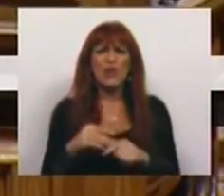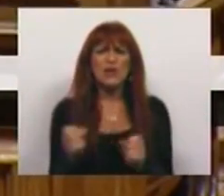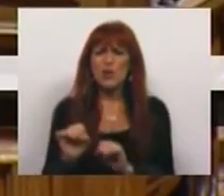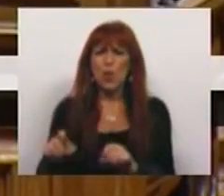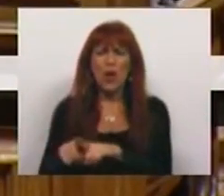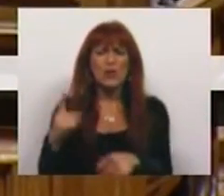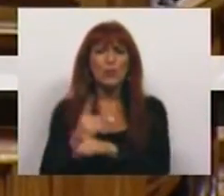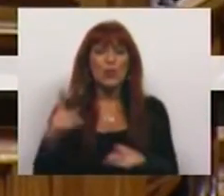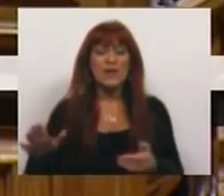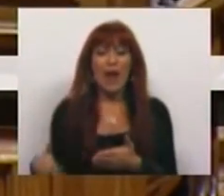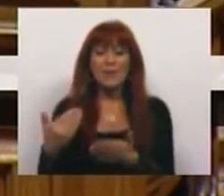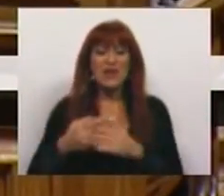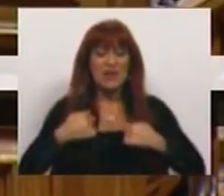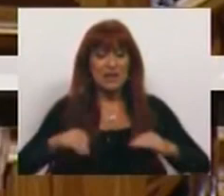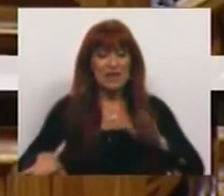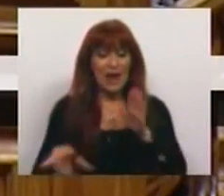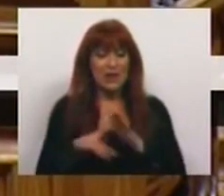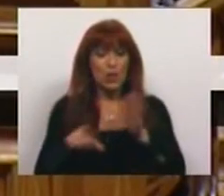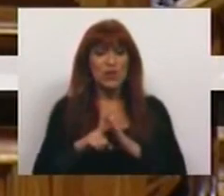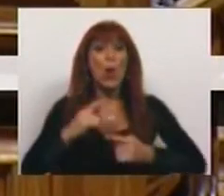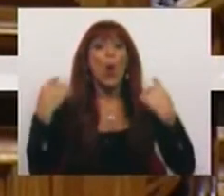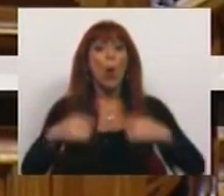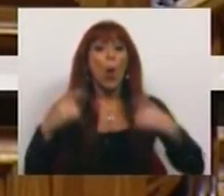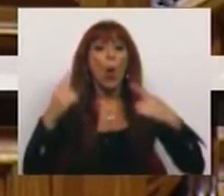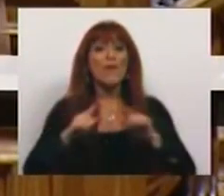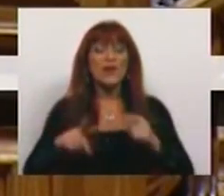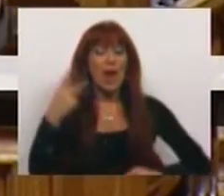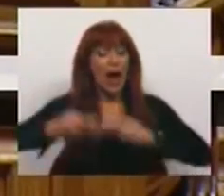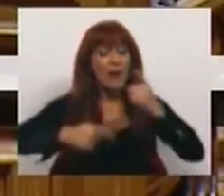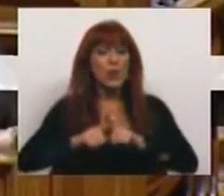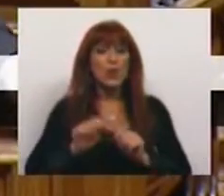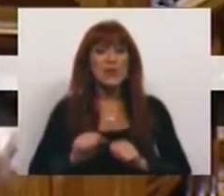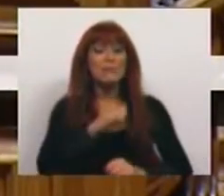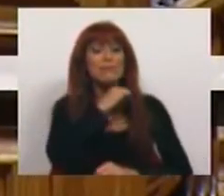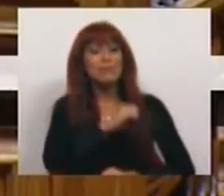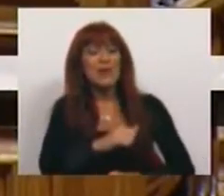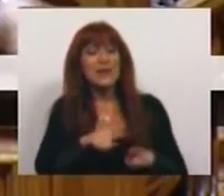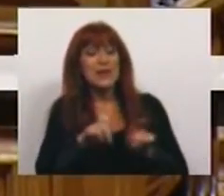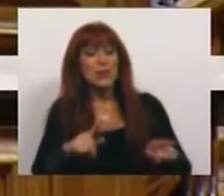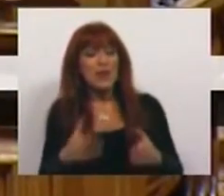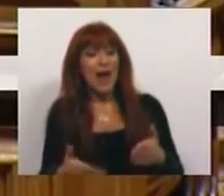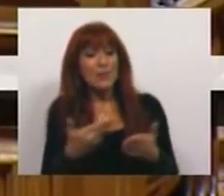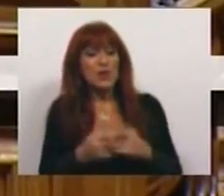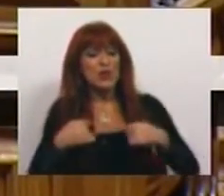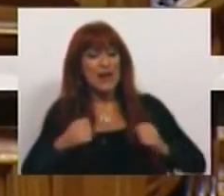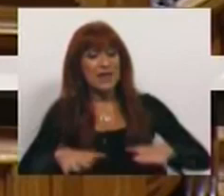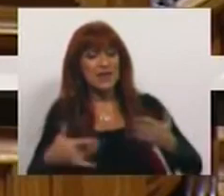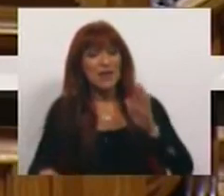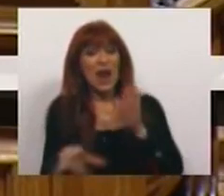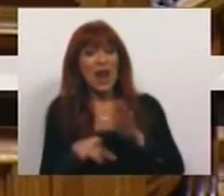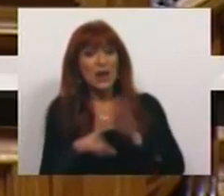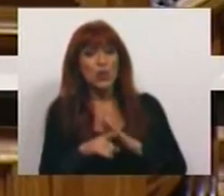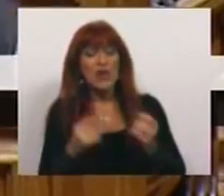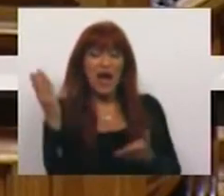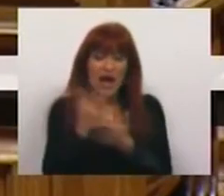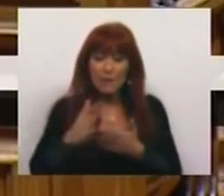inexistente. Porque até à apresentação da iniciativa legislativa, o que houve foi a apreciação da viabilidade da apresentação de uma iniciativa legislativa